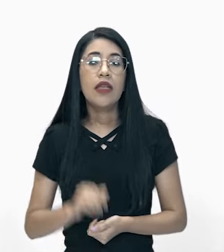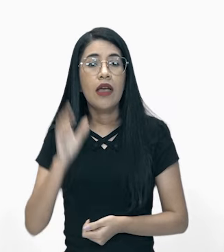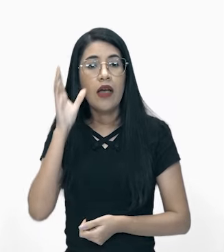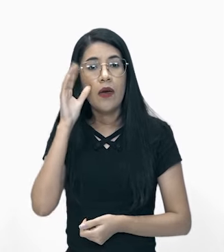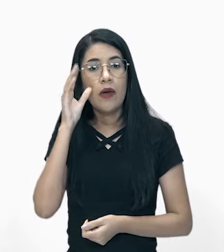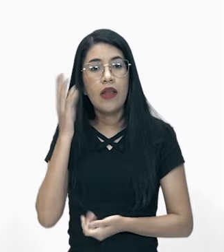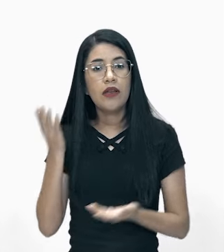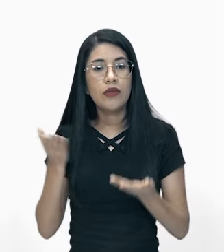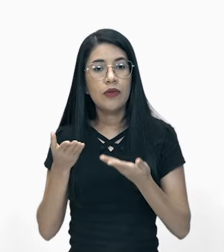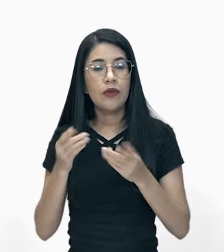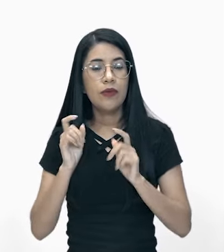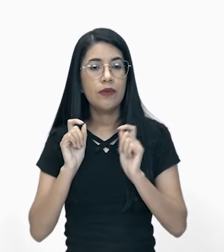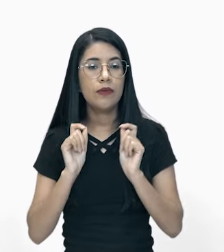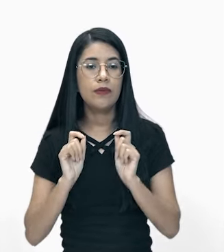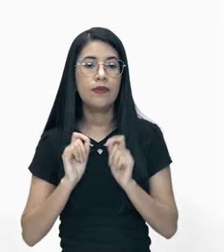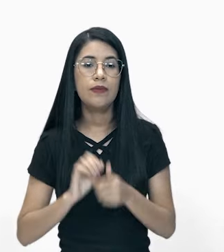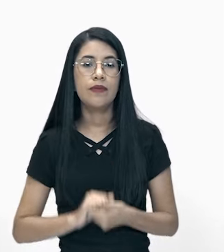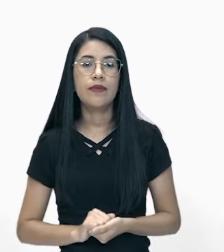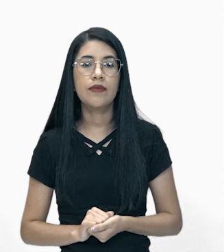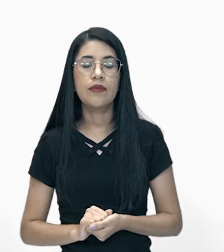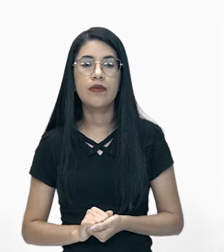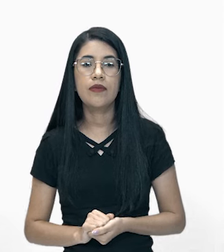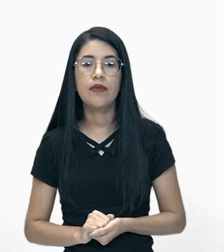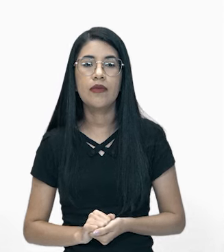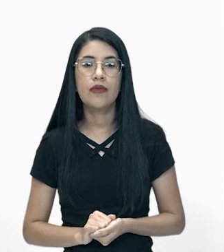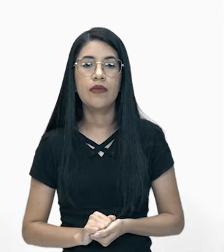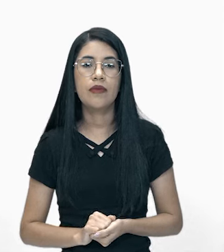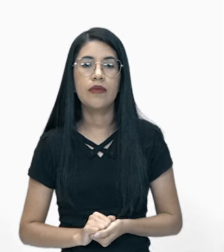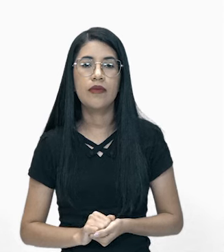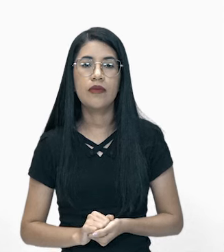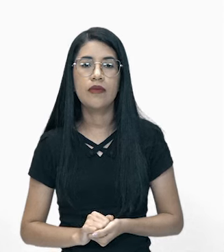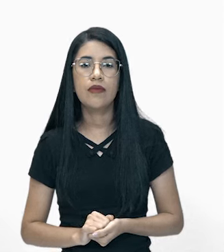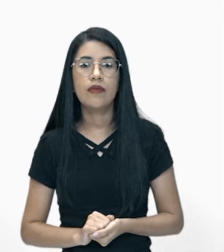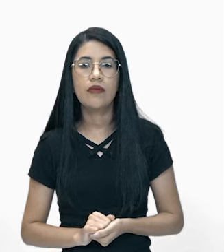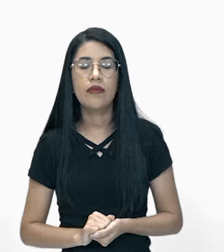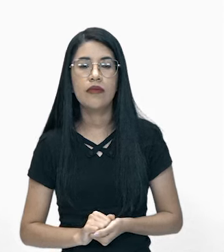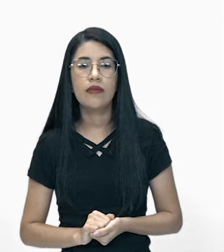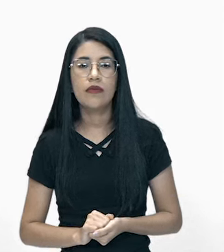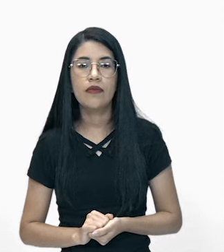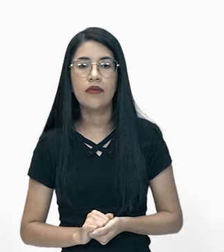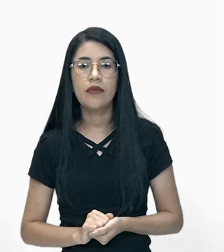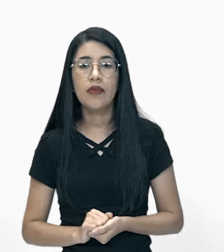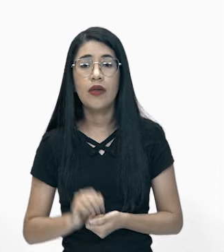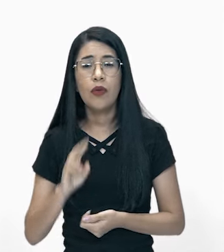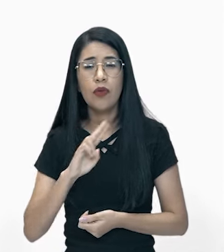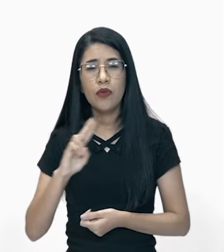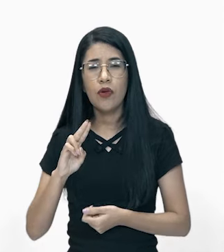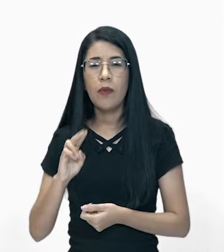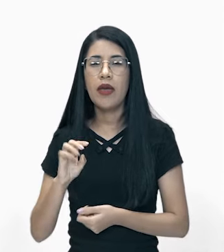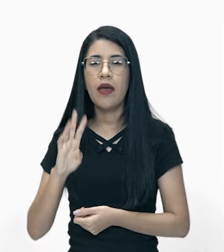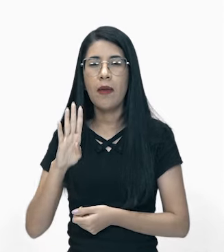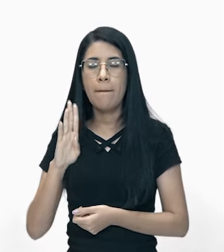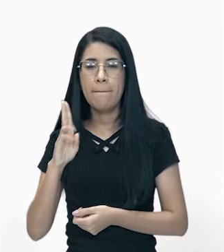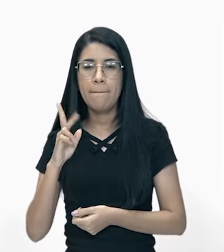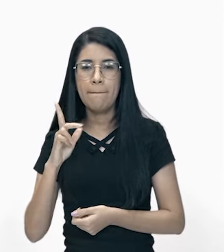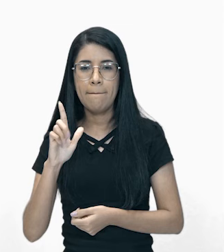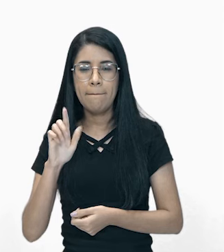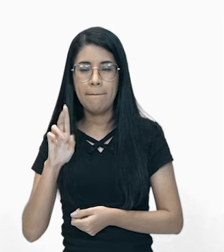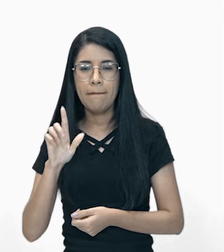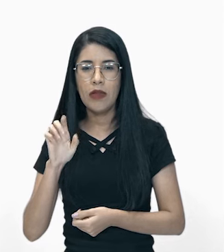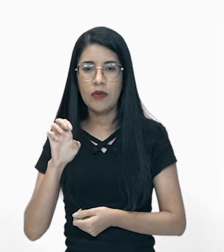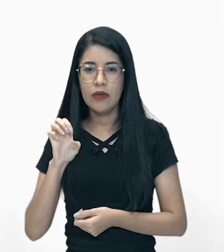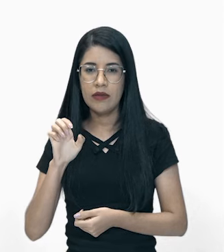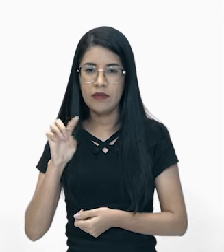dia para nós é essa. Trouxe esse nome, ó, Bluetooth. Muitas das vezes a gente fala aí